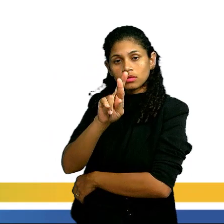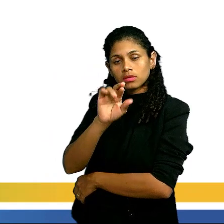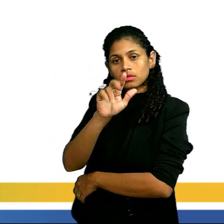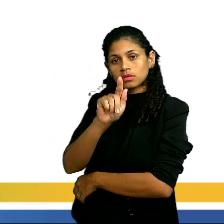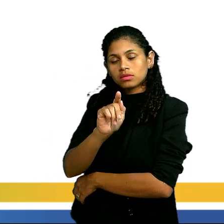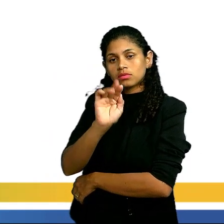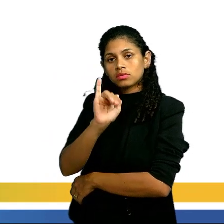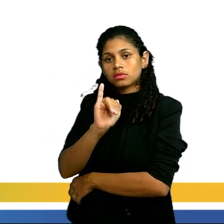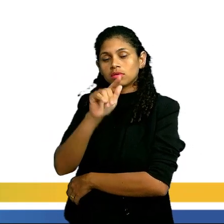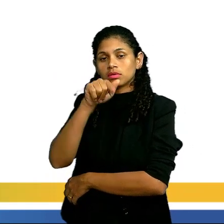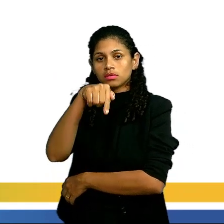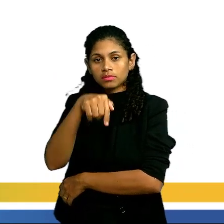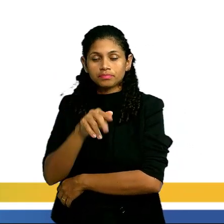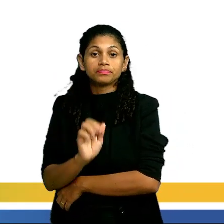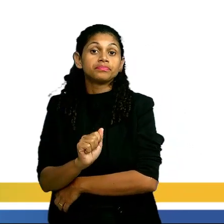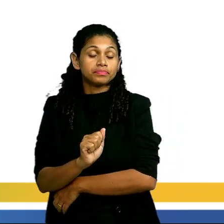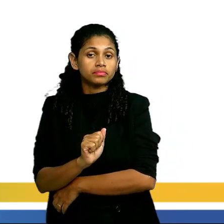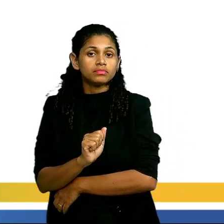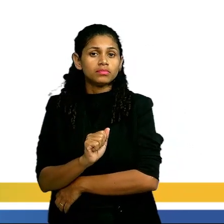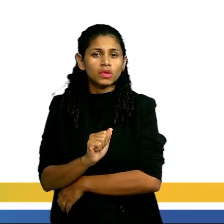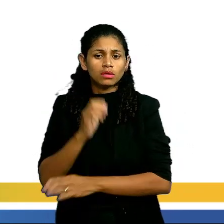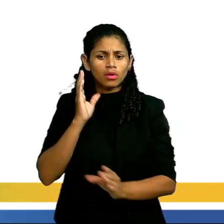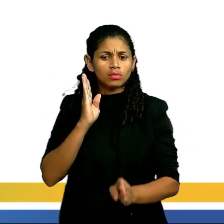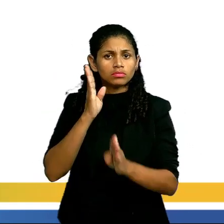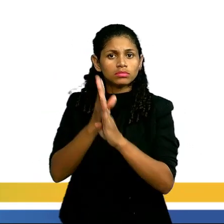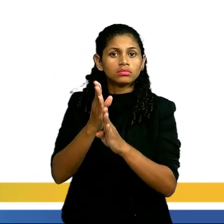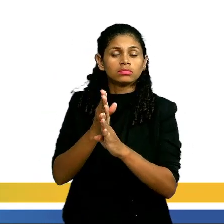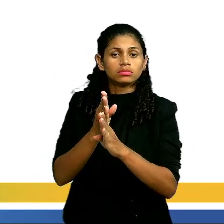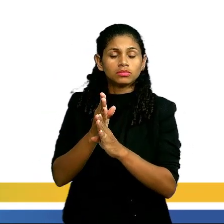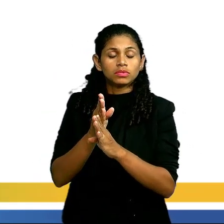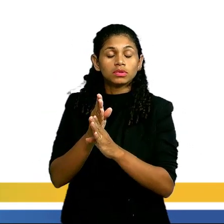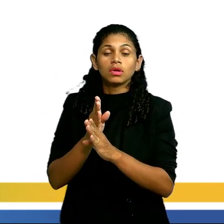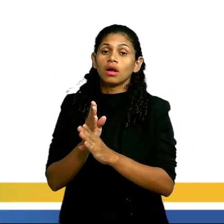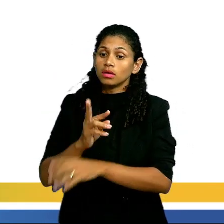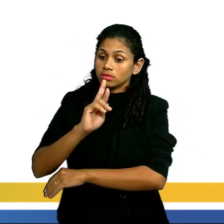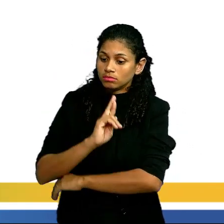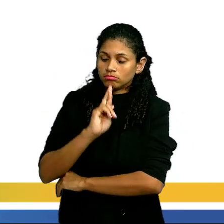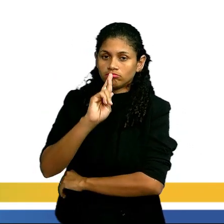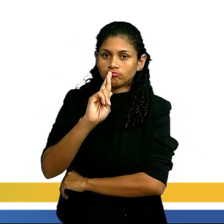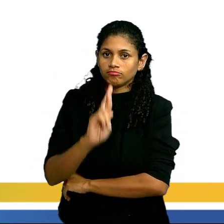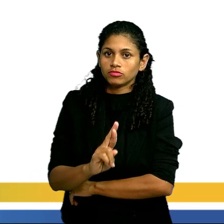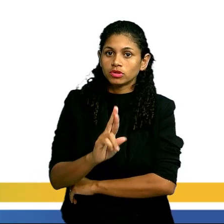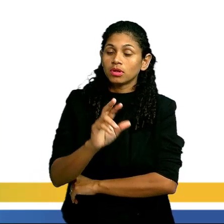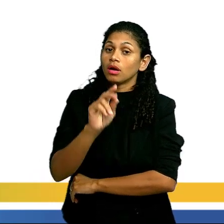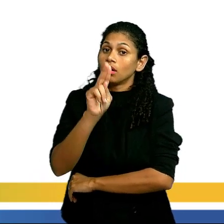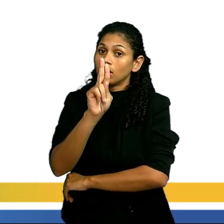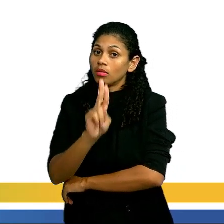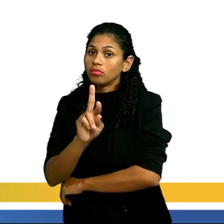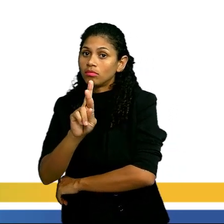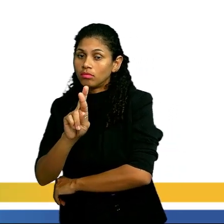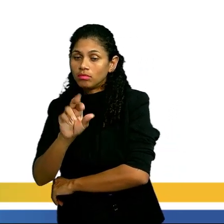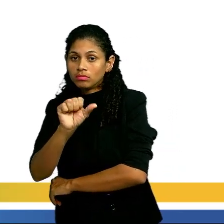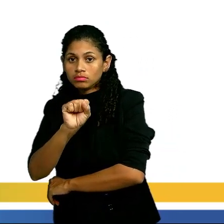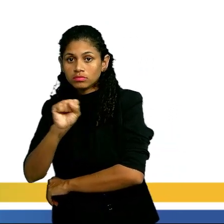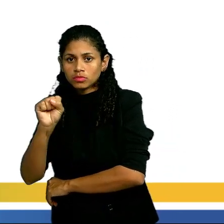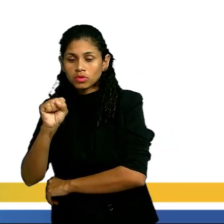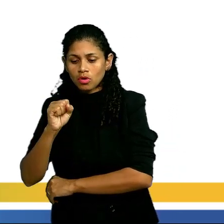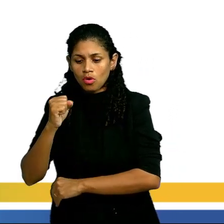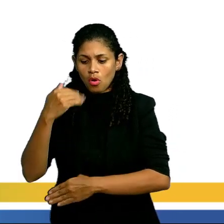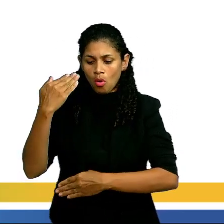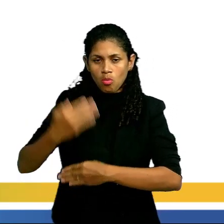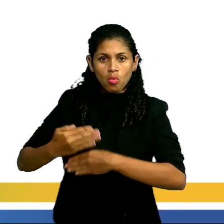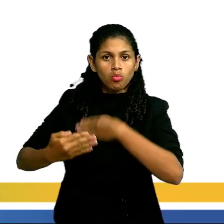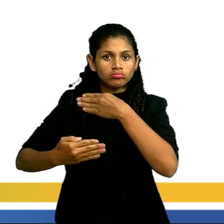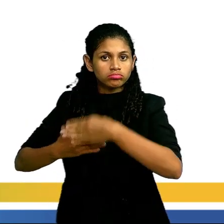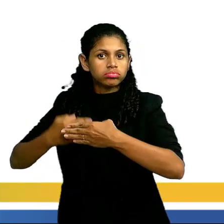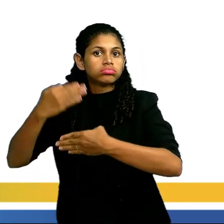conflito. Após essa descoberta, em resposta, a União Soviética vai construir essas bases militares em